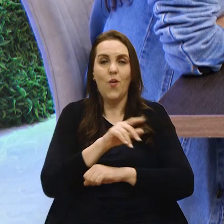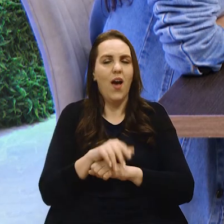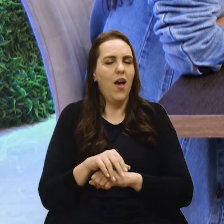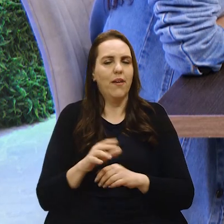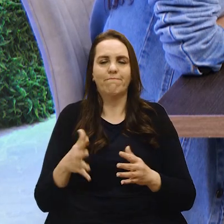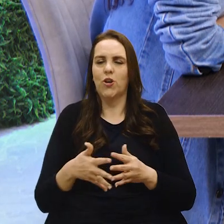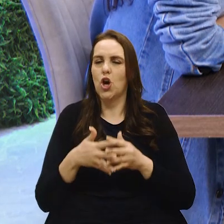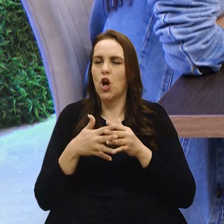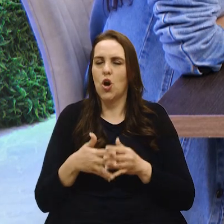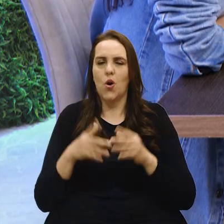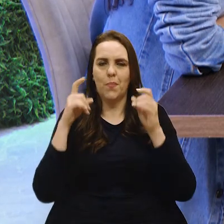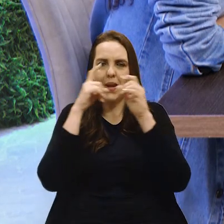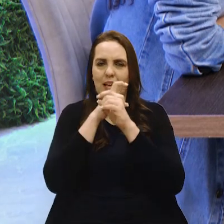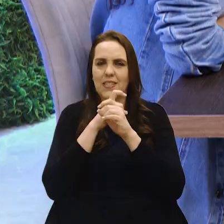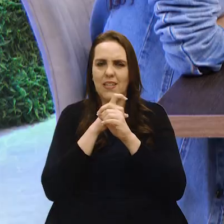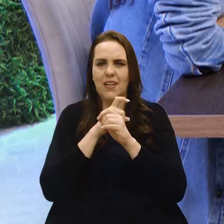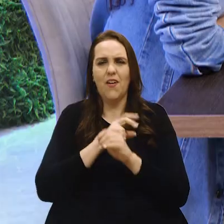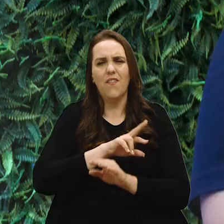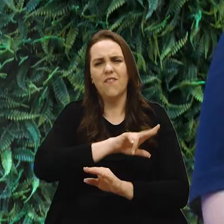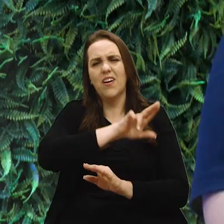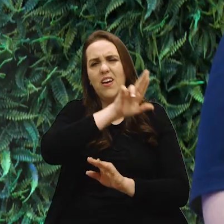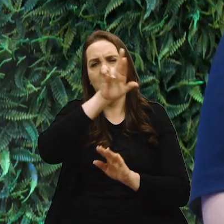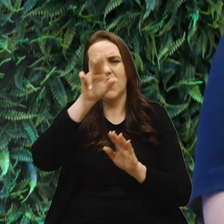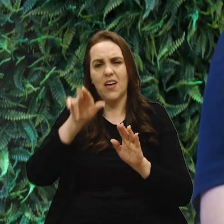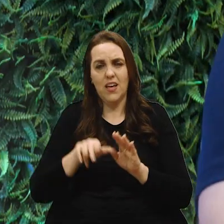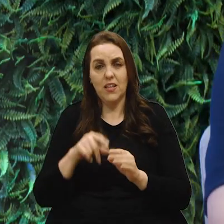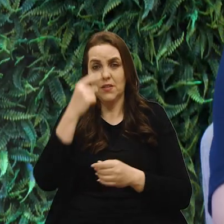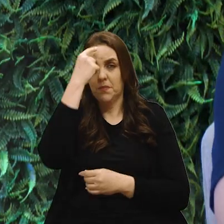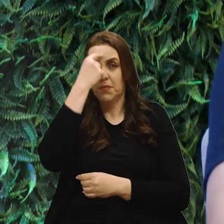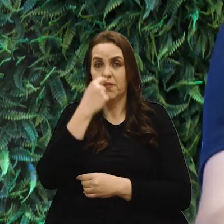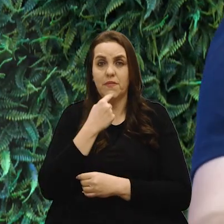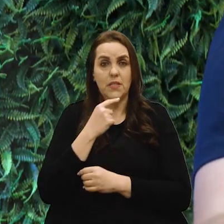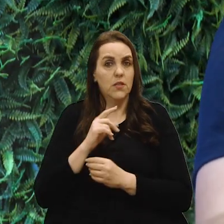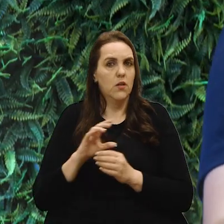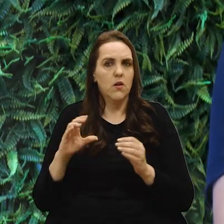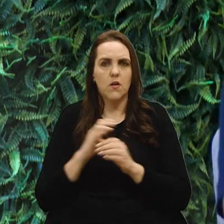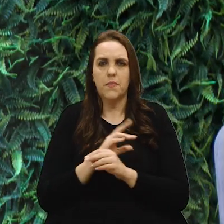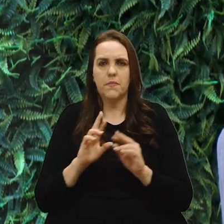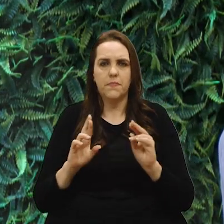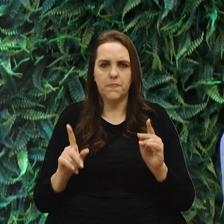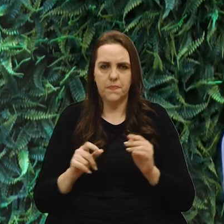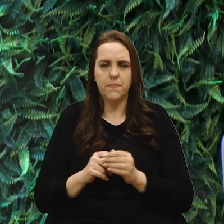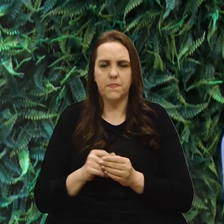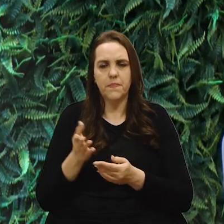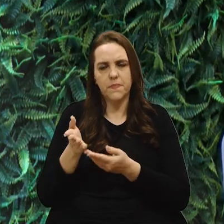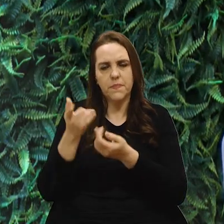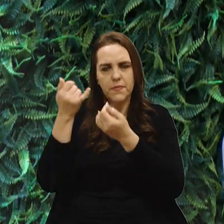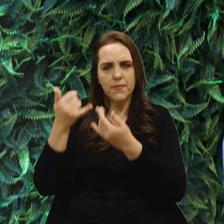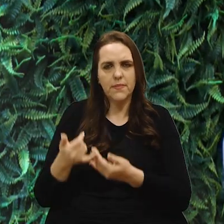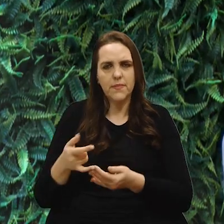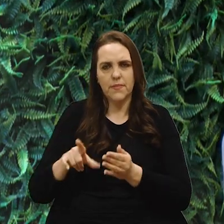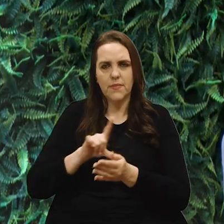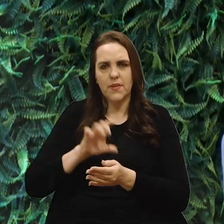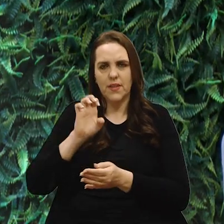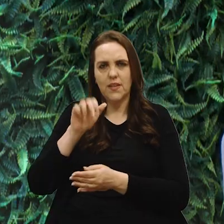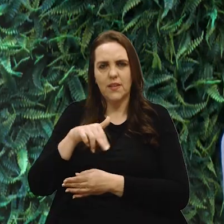ela é heterogênea e tem vários perfis aí, né? Como o Reinaldo bem colocava,